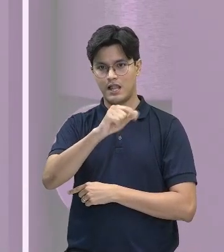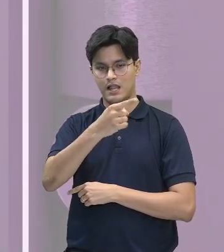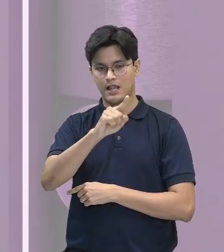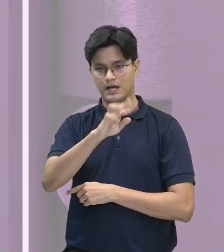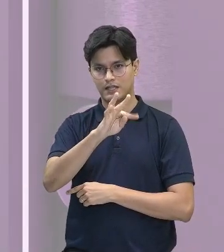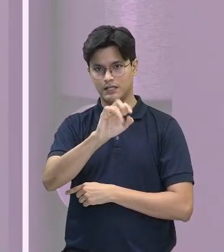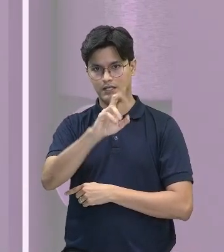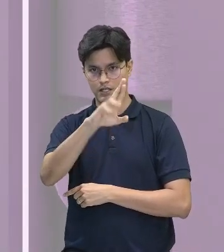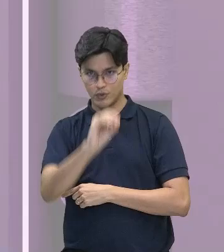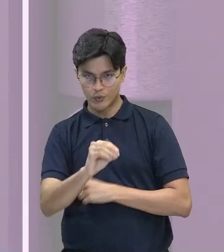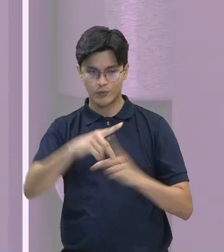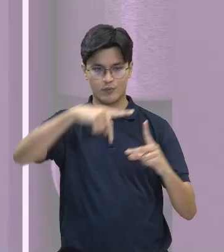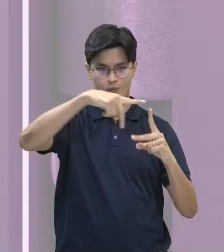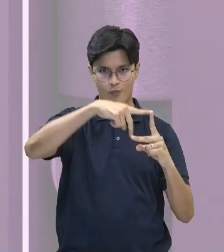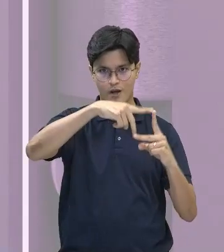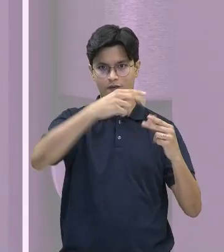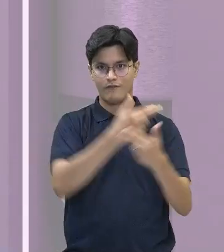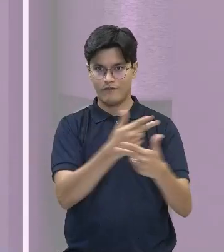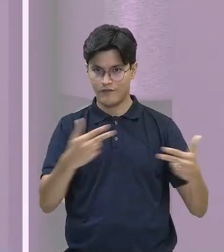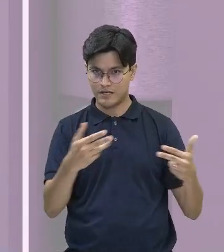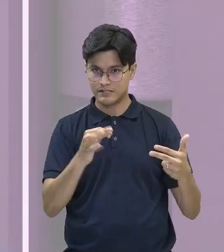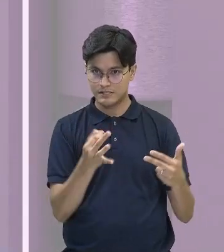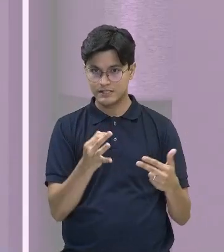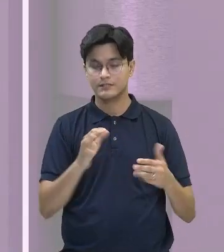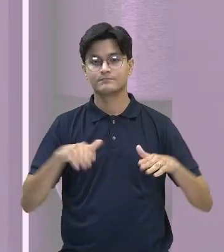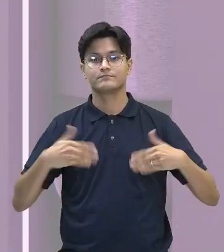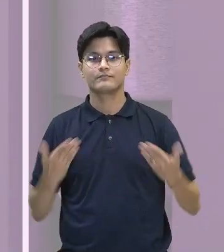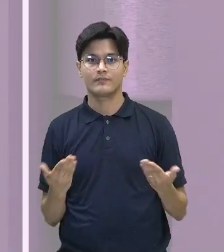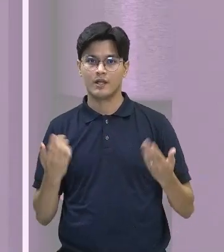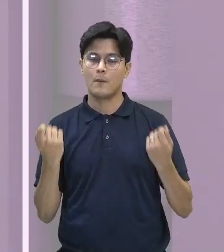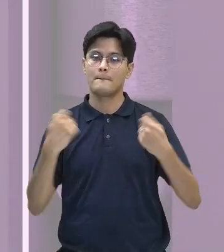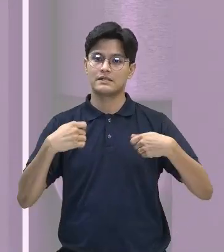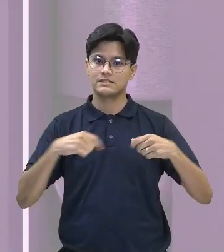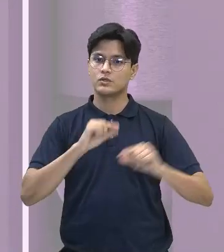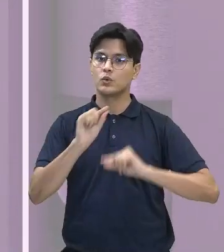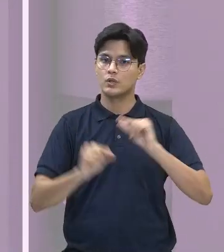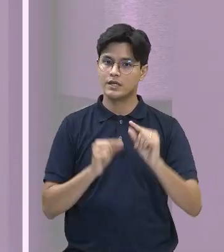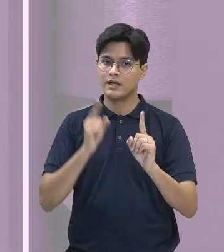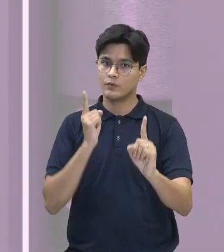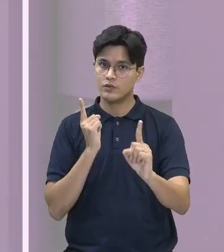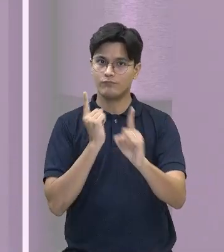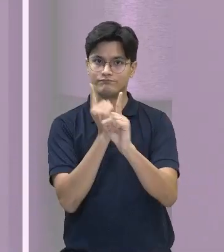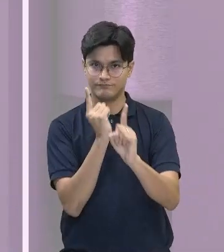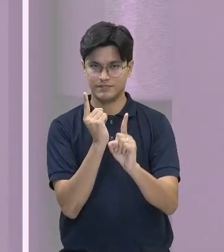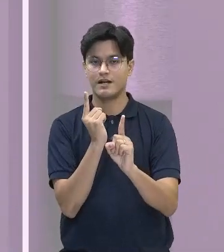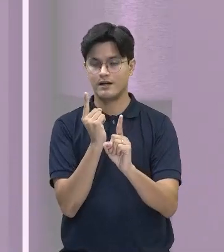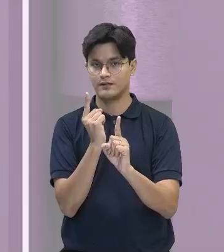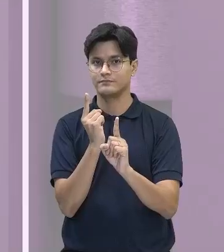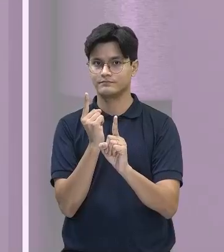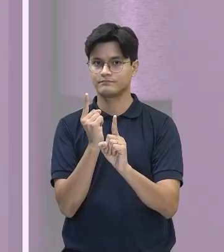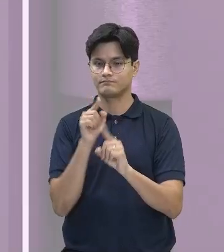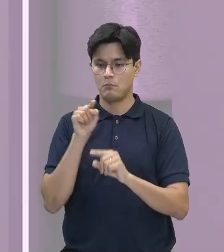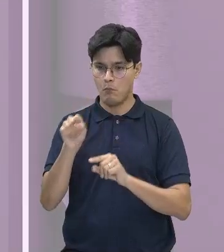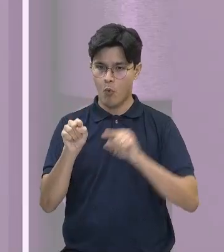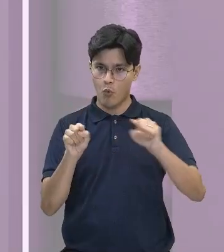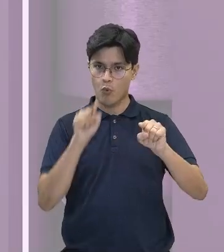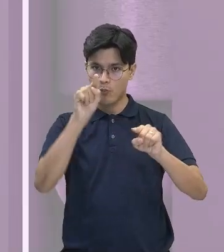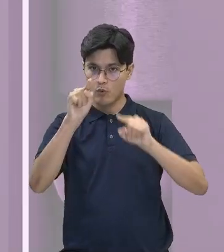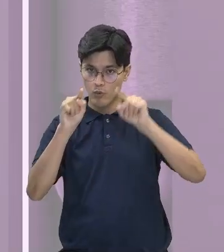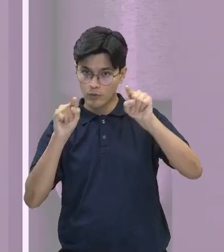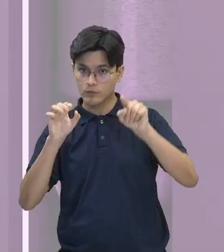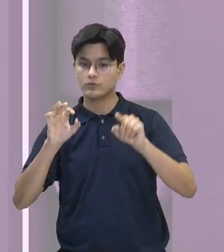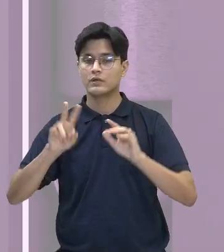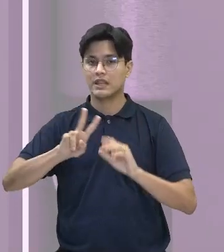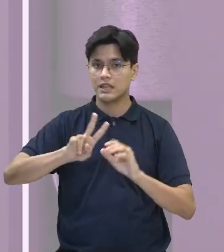e paralelogramos. Então aí a gente vai ter que primeiro montar e desenhar a figura para depois poder classificar.